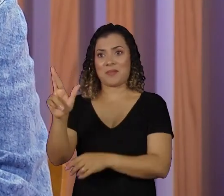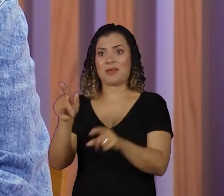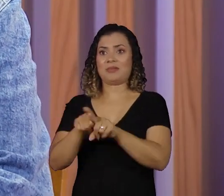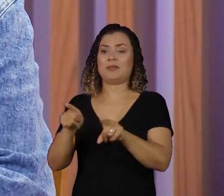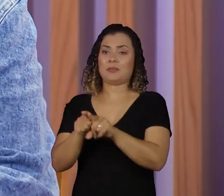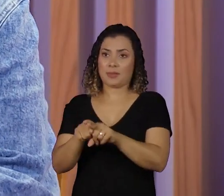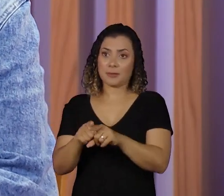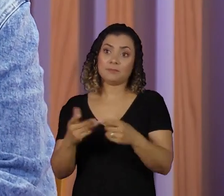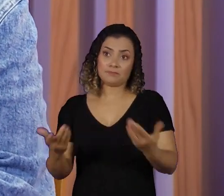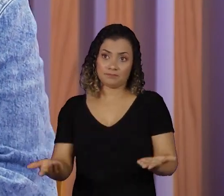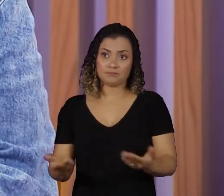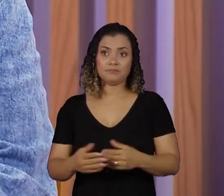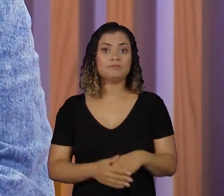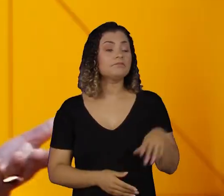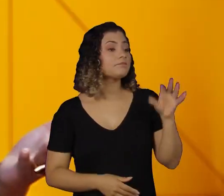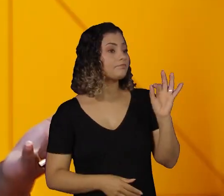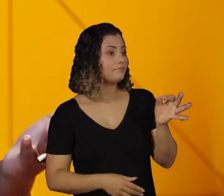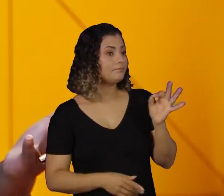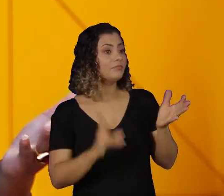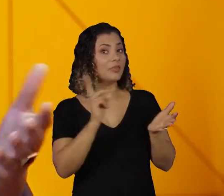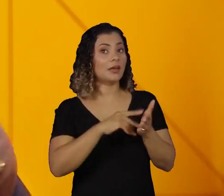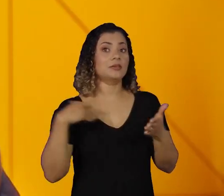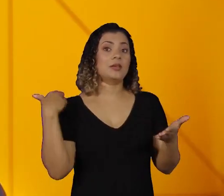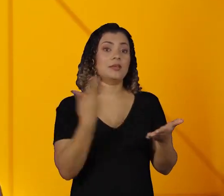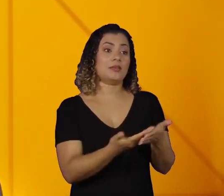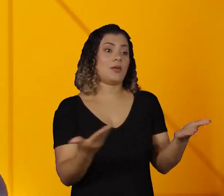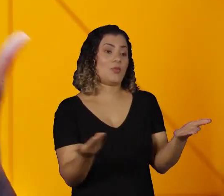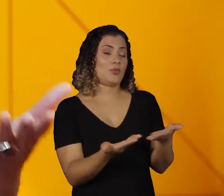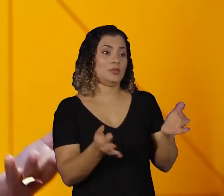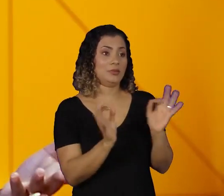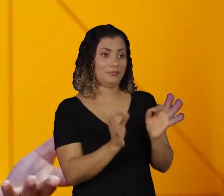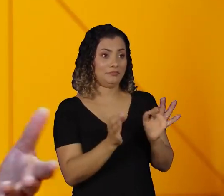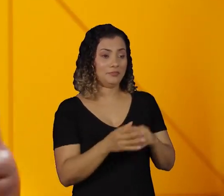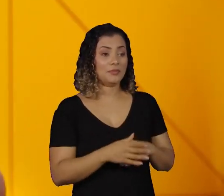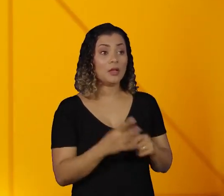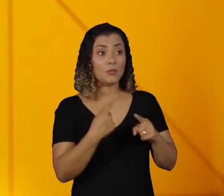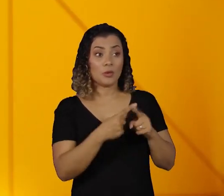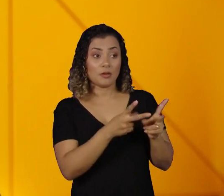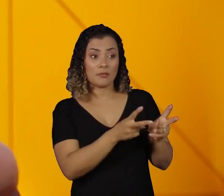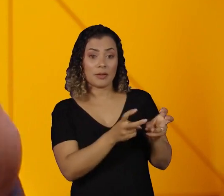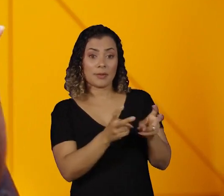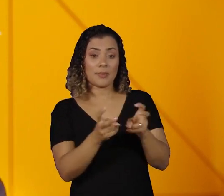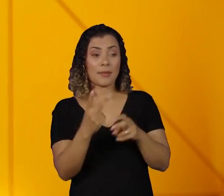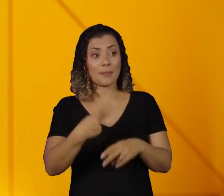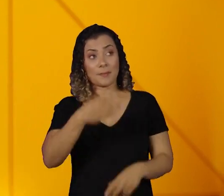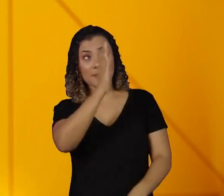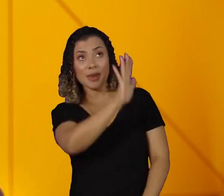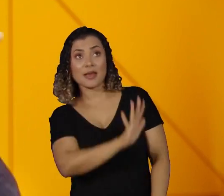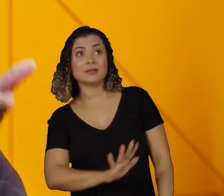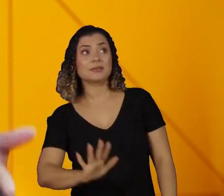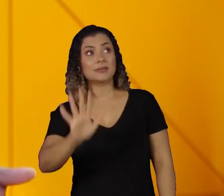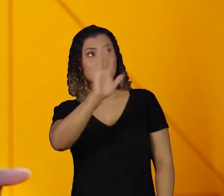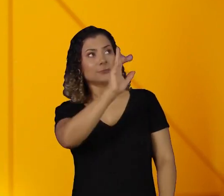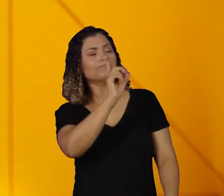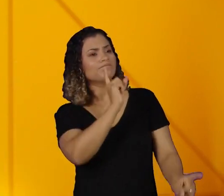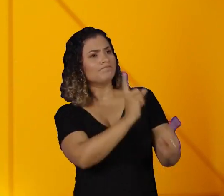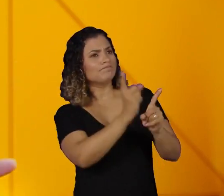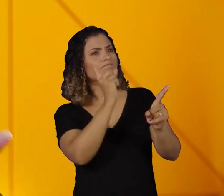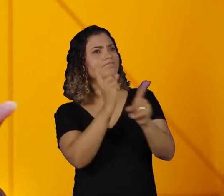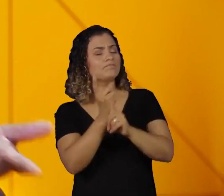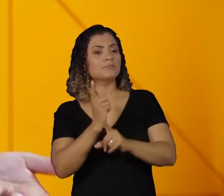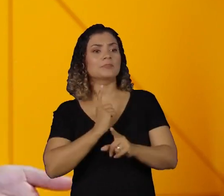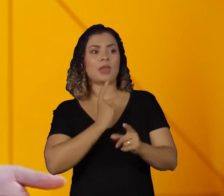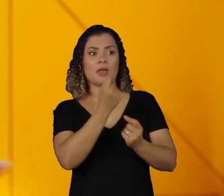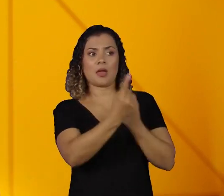faz parte desse ambiente. E faz parte até hoje, né? Sim, porque sim. A gente, rodando um pouco o Brasil, a gente ainda encontra situações de